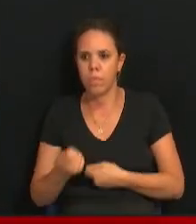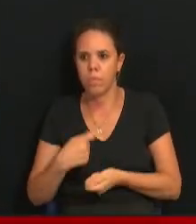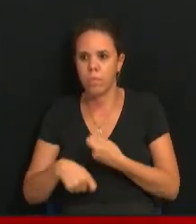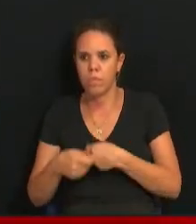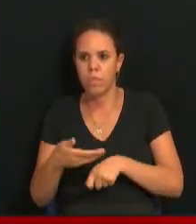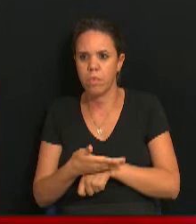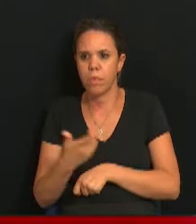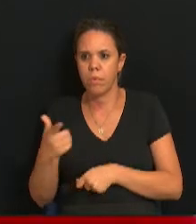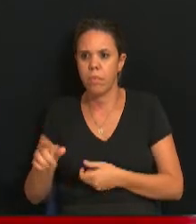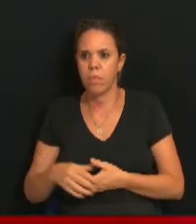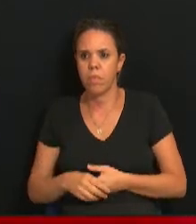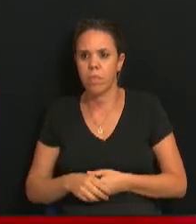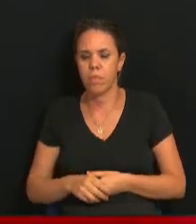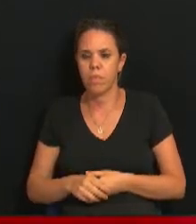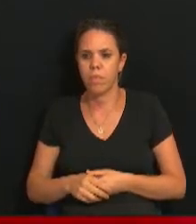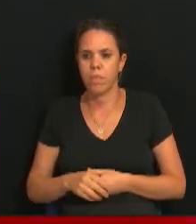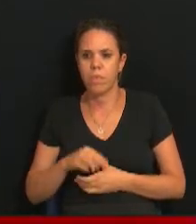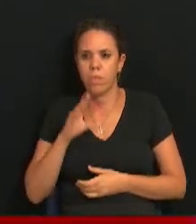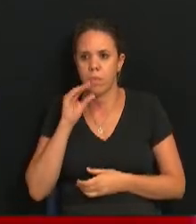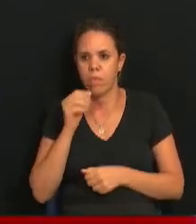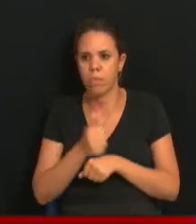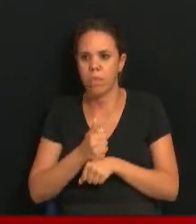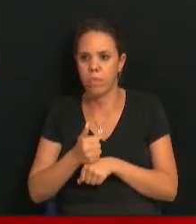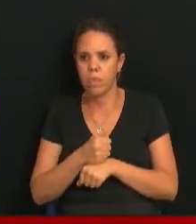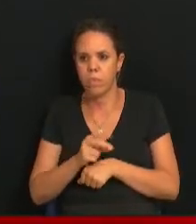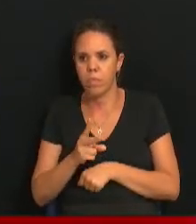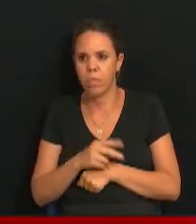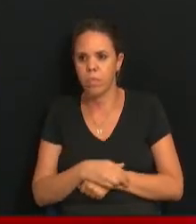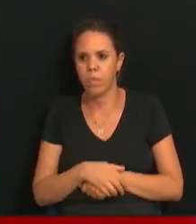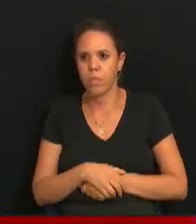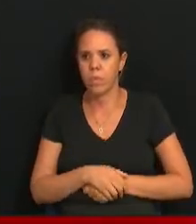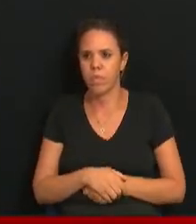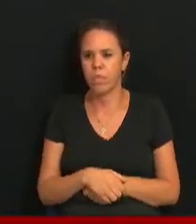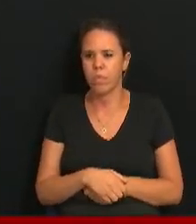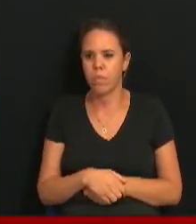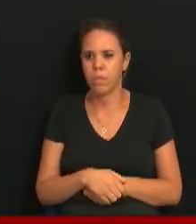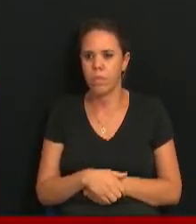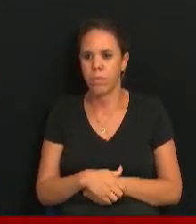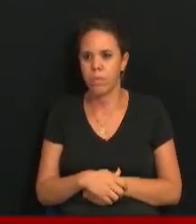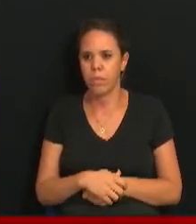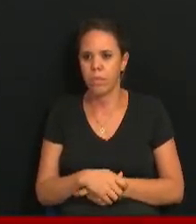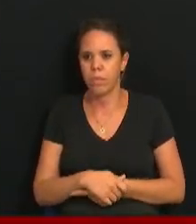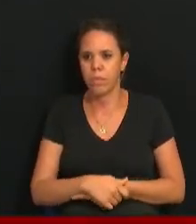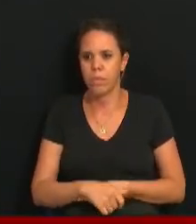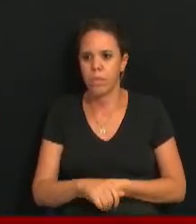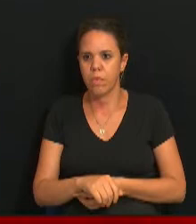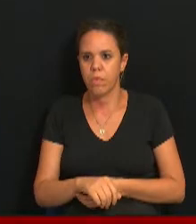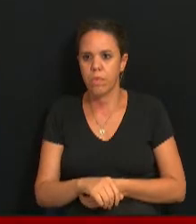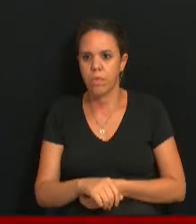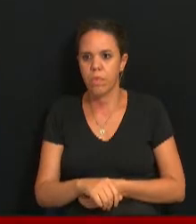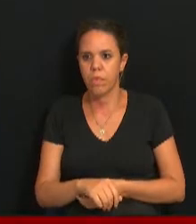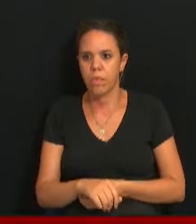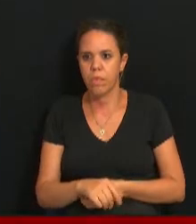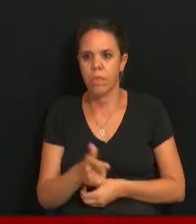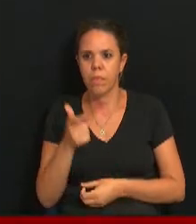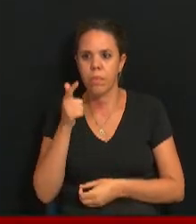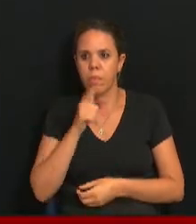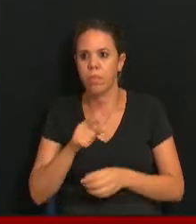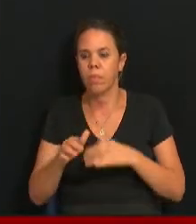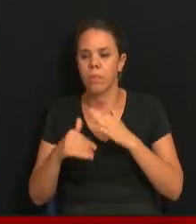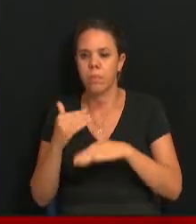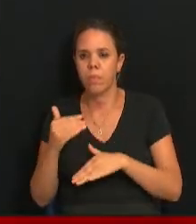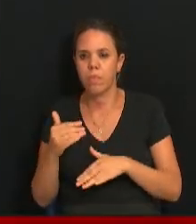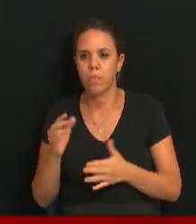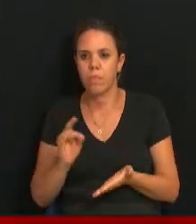outra, que os funcionários de carreira eles continuam lá. Então, eles não conseguem fazer uma construção coletiva de